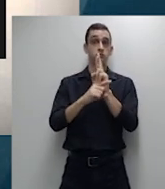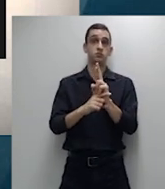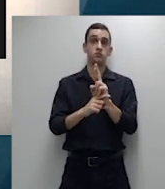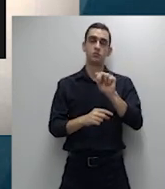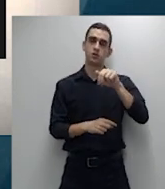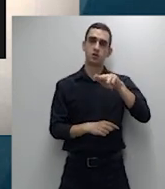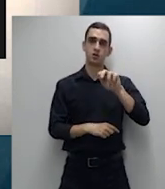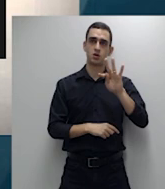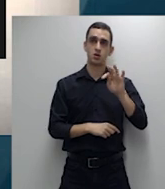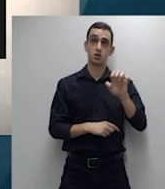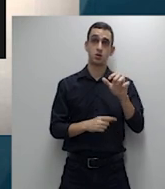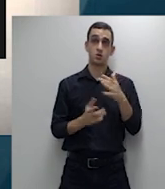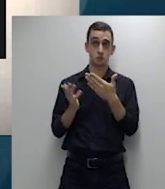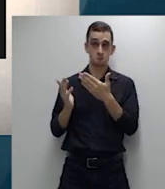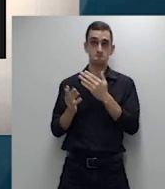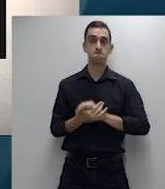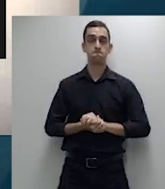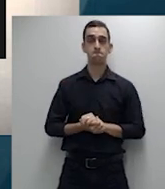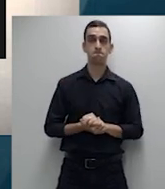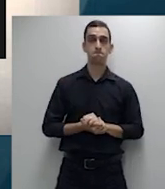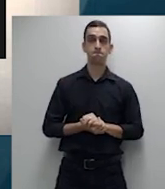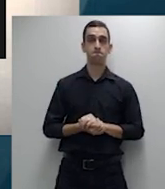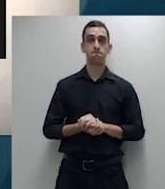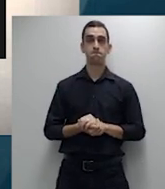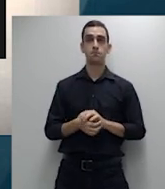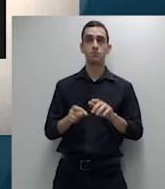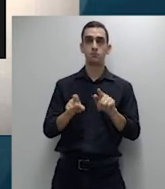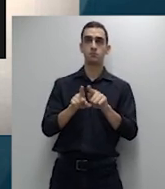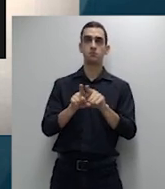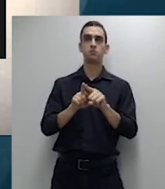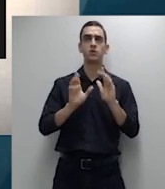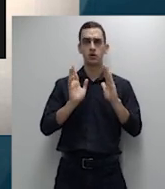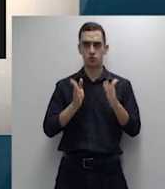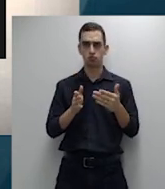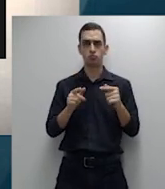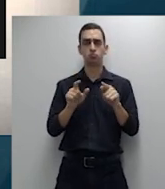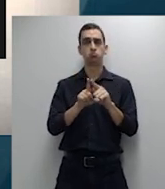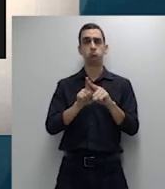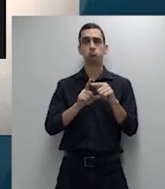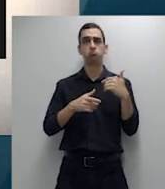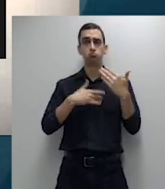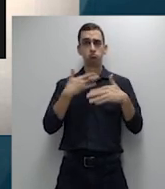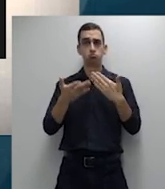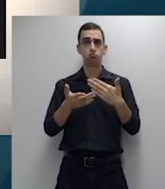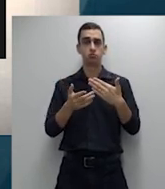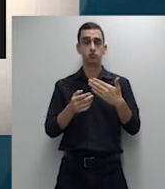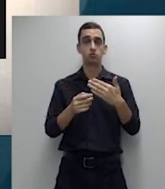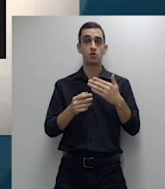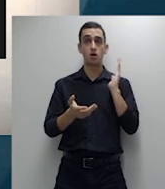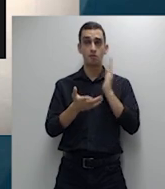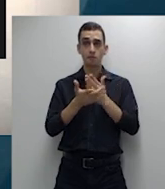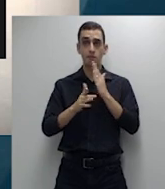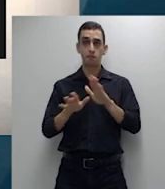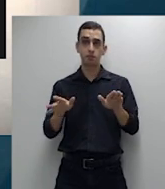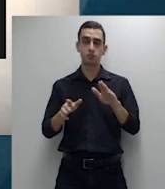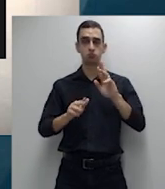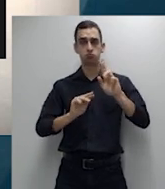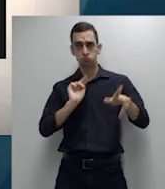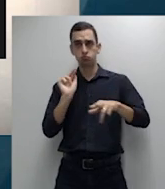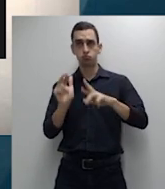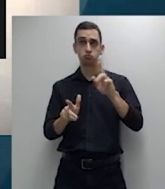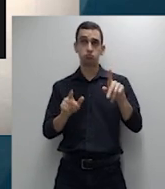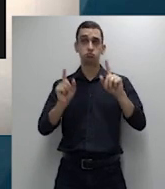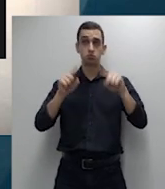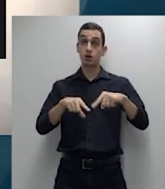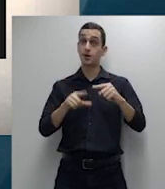atividade a mesma como era e deixou de ser e esta é a primeira perplexidade